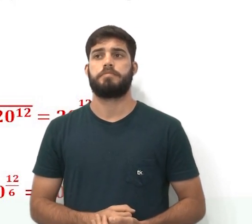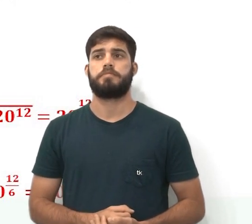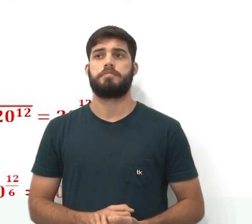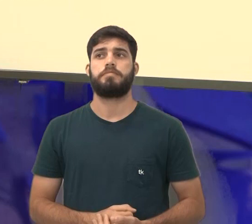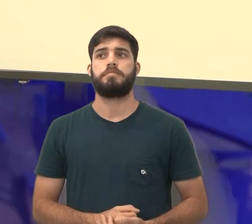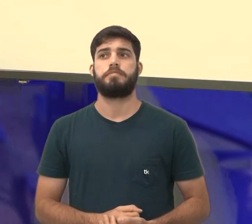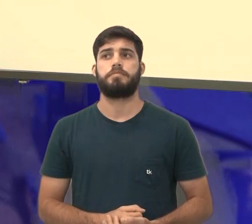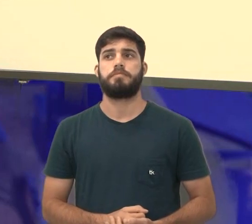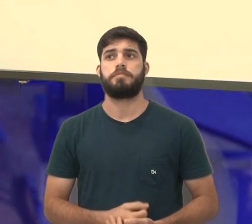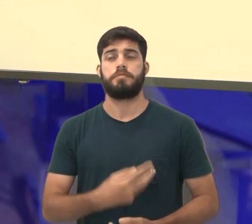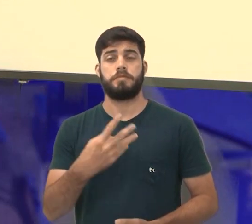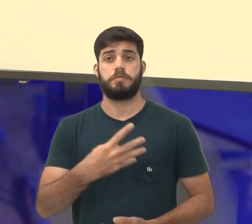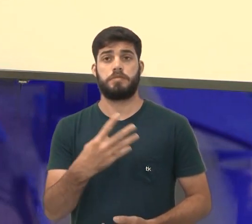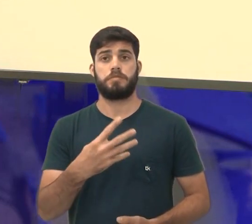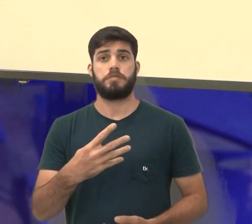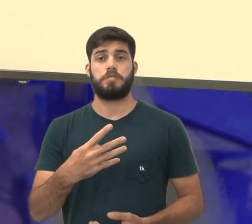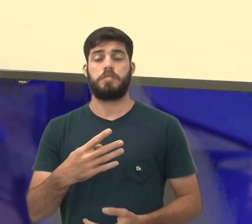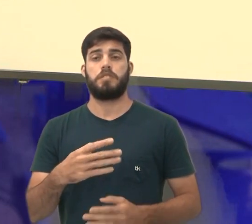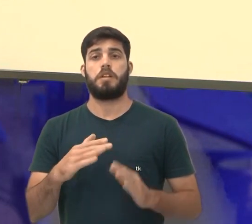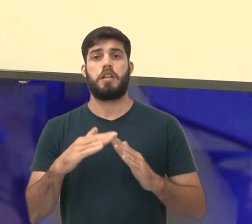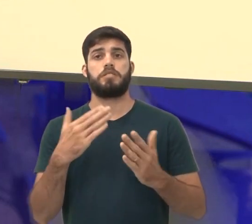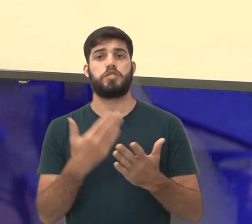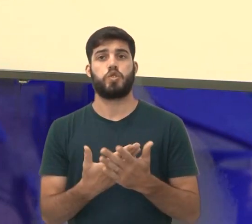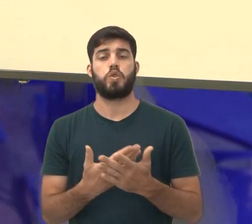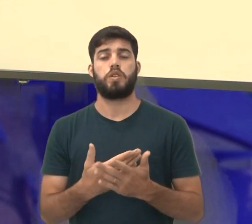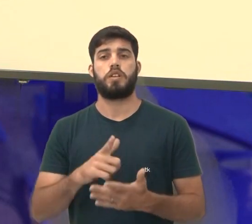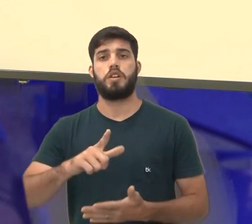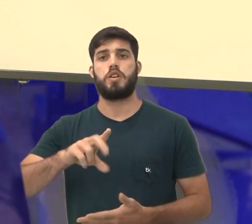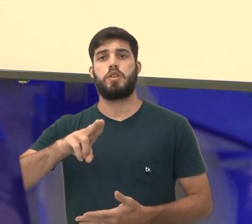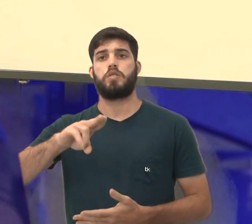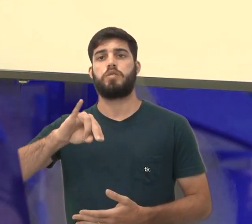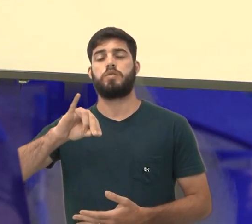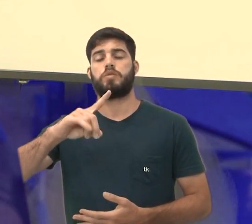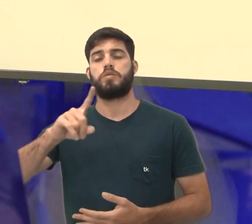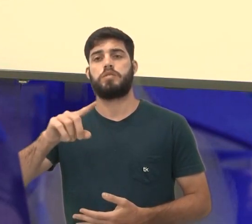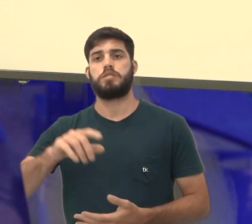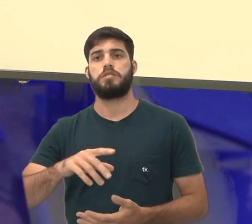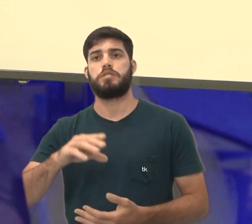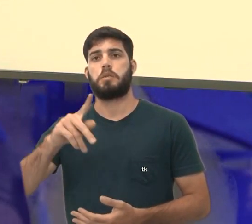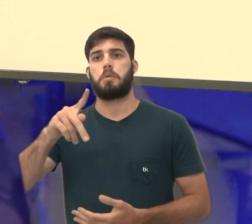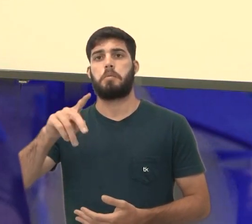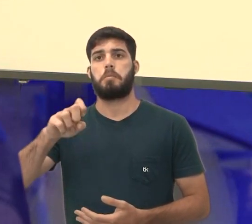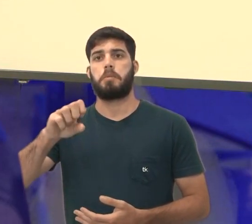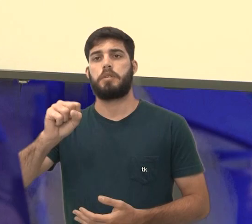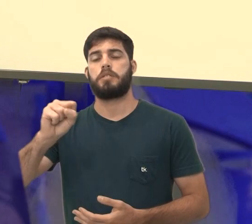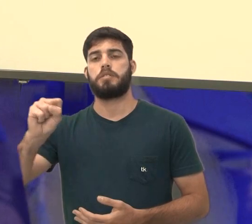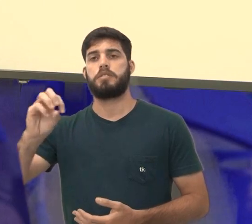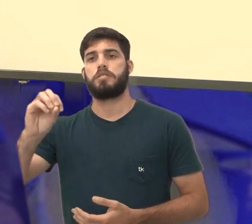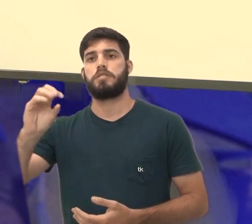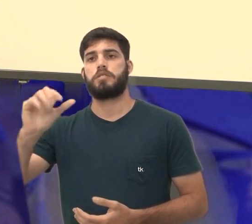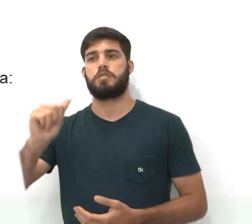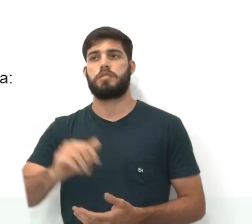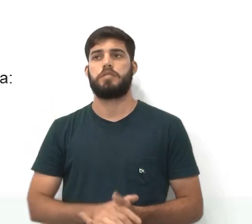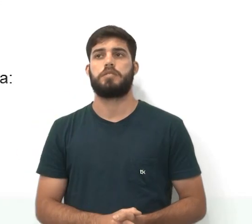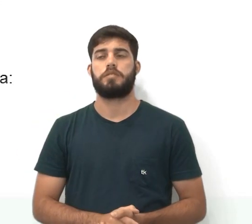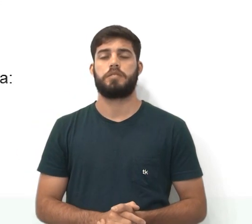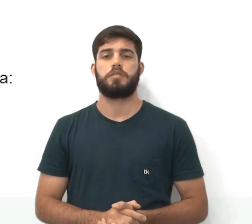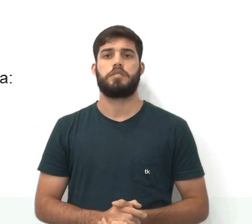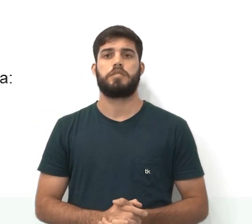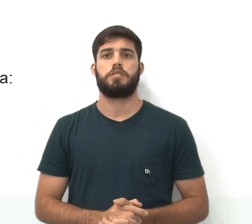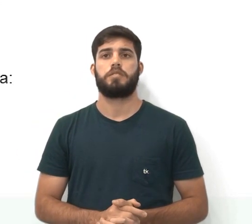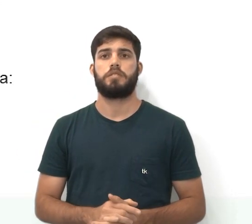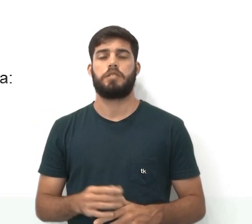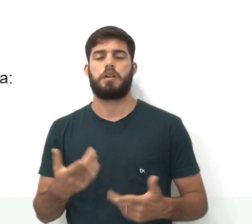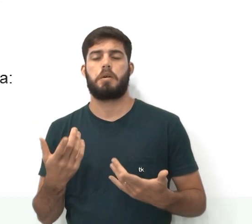Na 4, fala o seguinte: na escola Luiz Pessoa, os professores elaboraram dominós e estavam utilizando esses dominós, né,